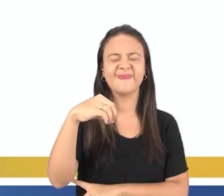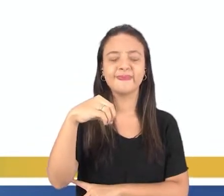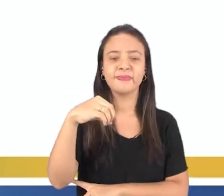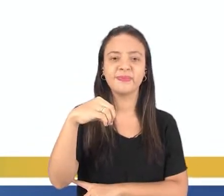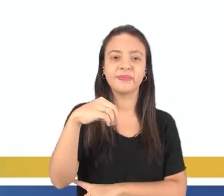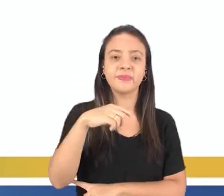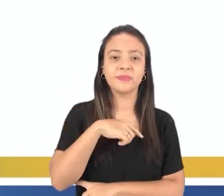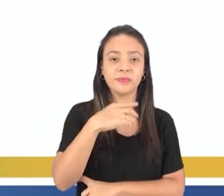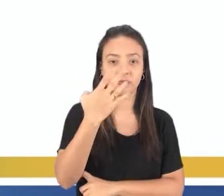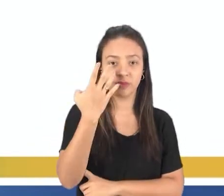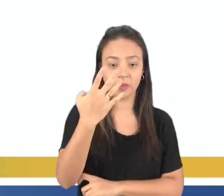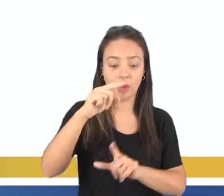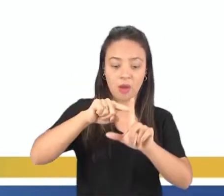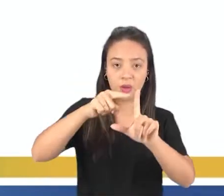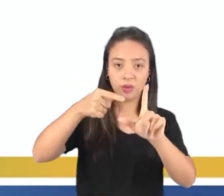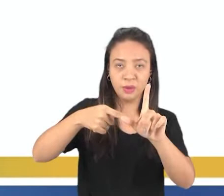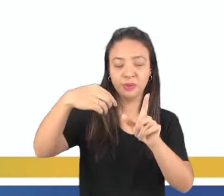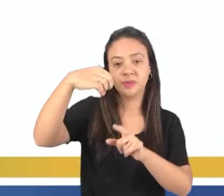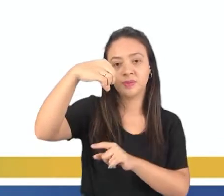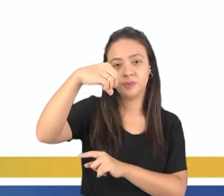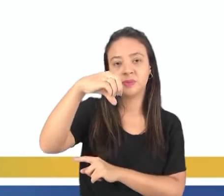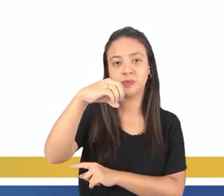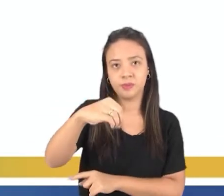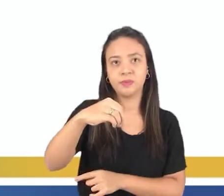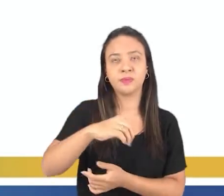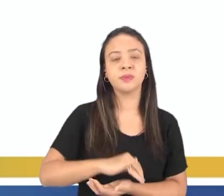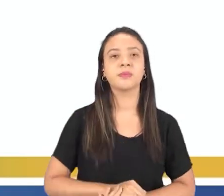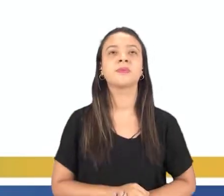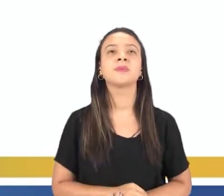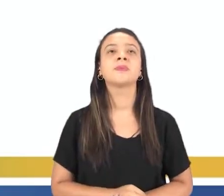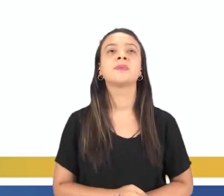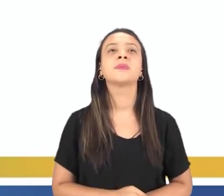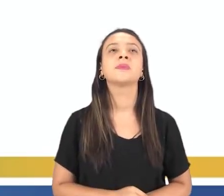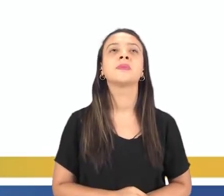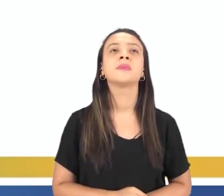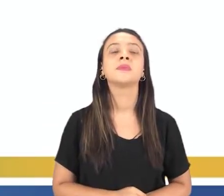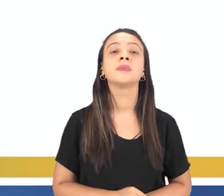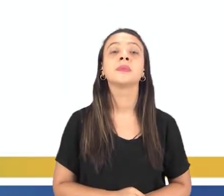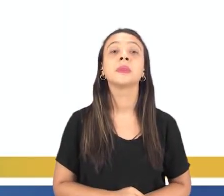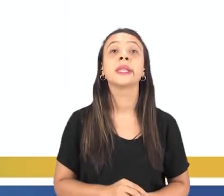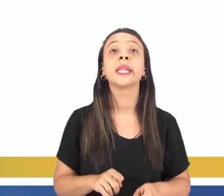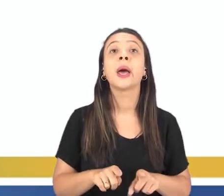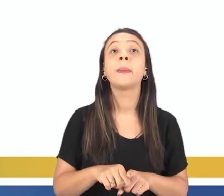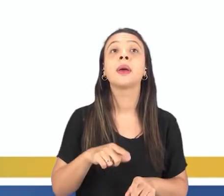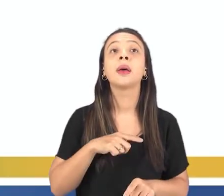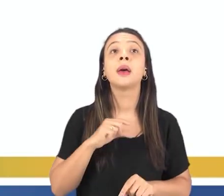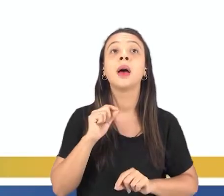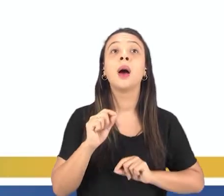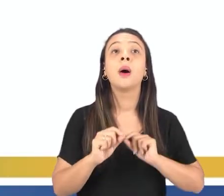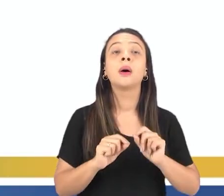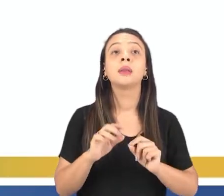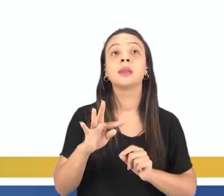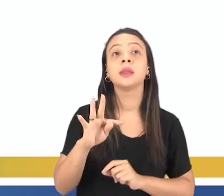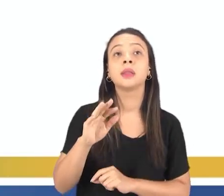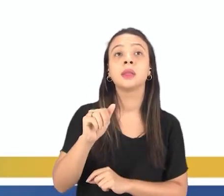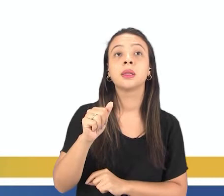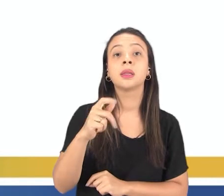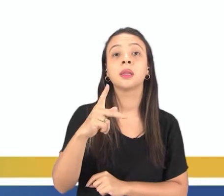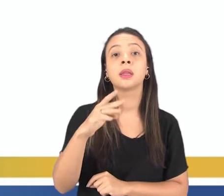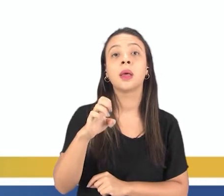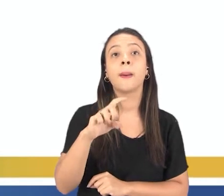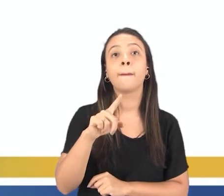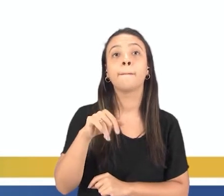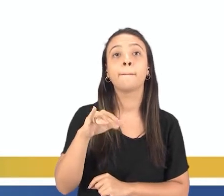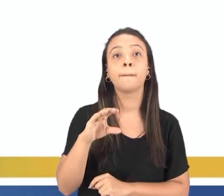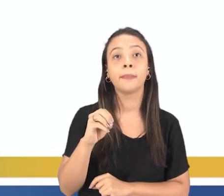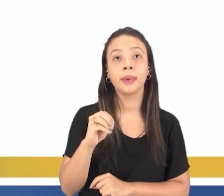teremos 4 ângulos de 90 graus aí. Muito bem. E nós temos aqui os trapézios. Lembrando que eles